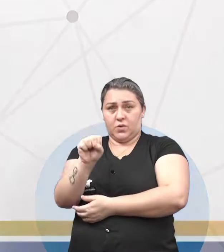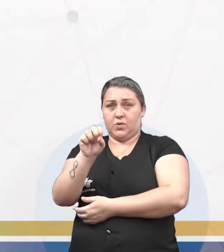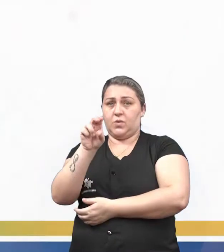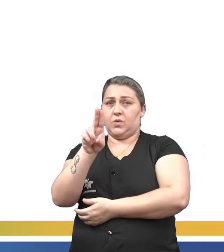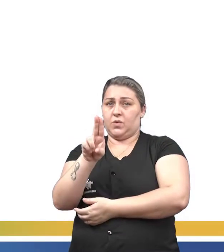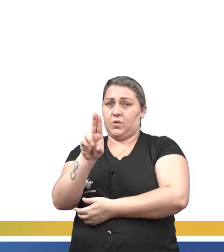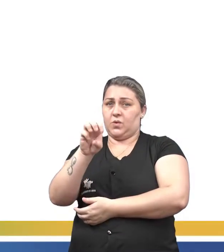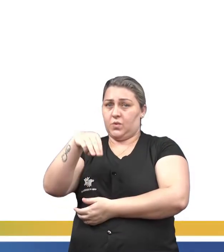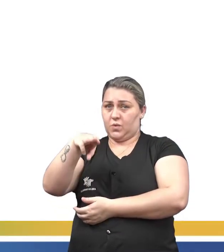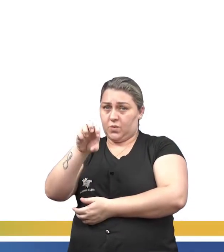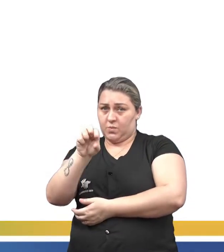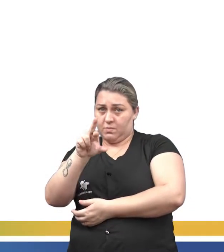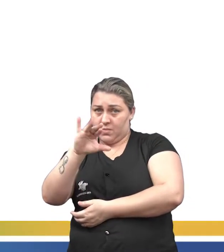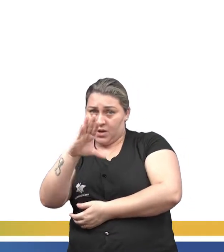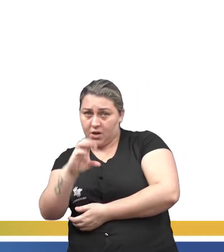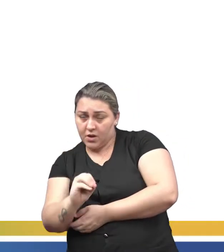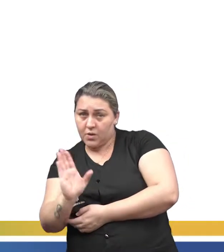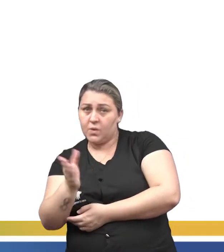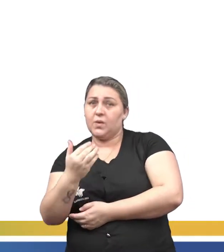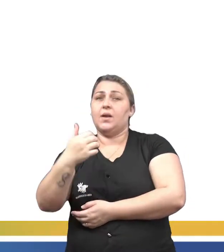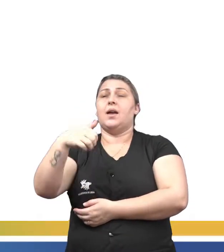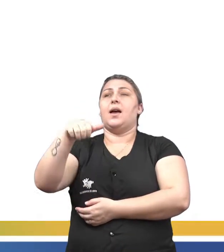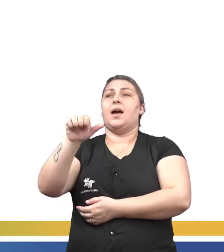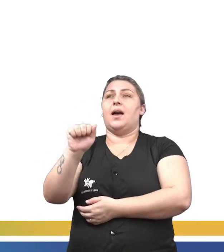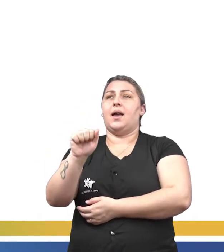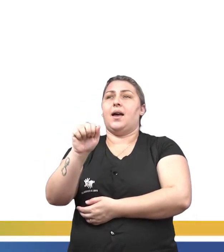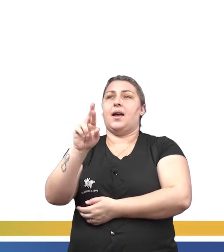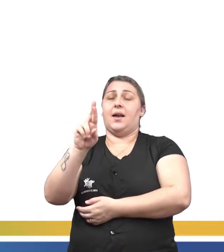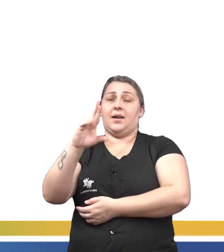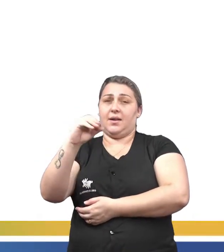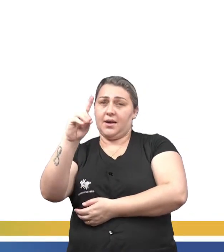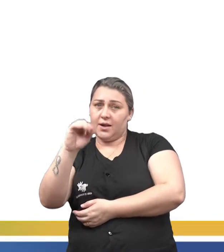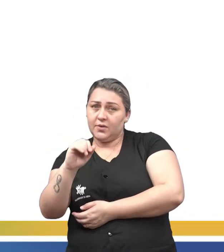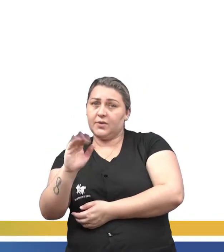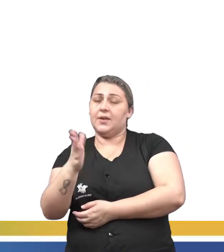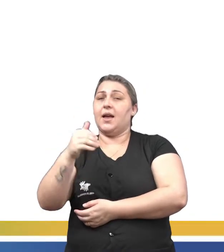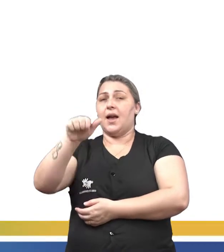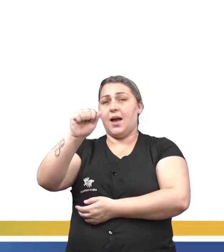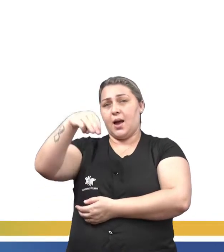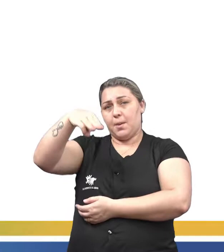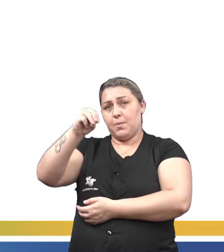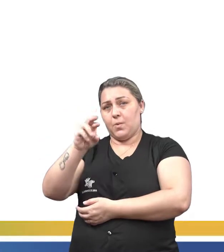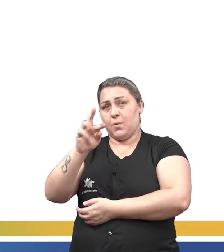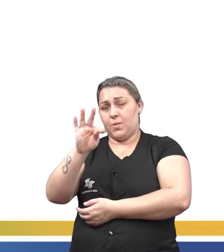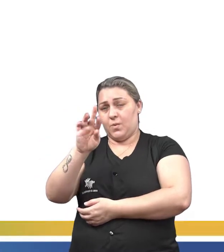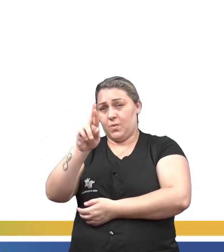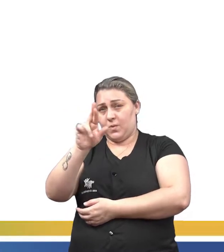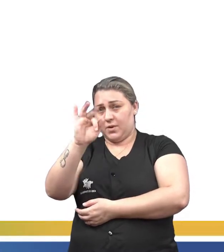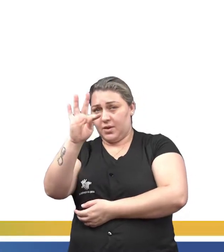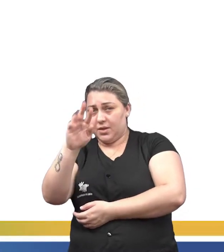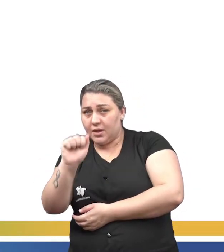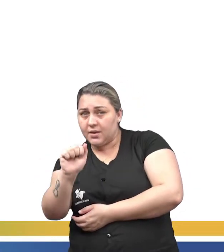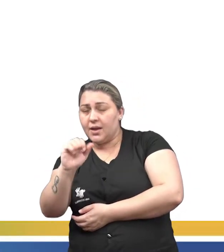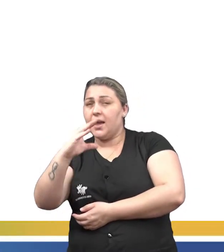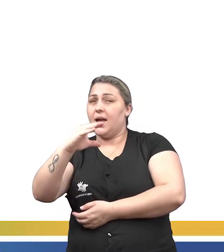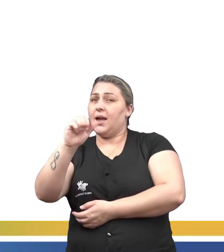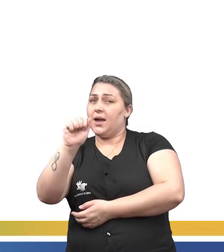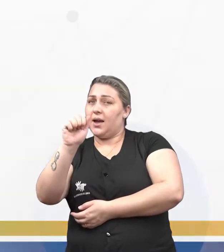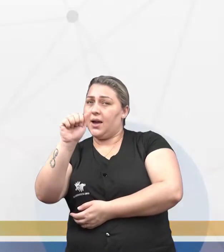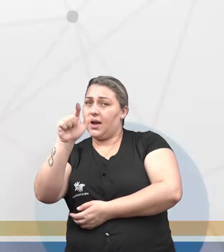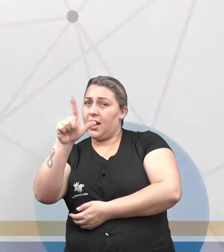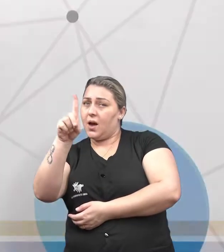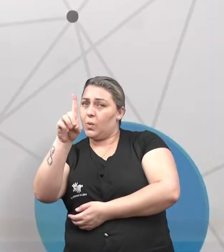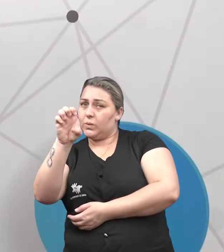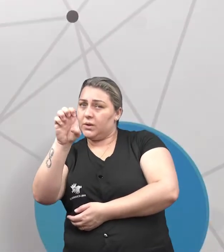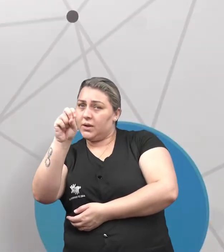mas temos aí os sumérios, os arcádios, os amoritas, os assírios e os caldeus. A gente não vai ter tempo aqui de discutir um